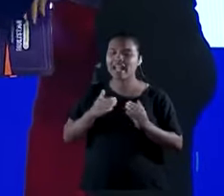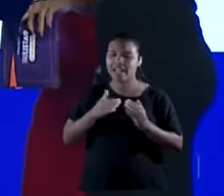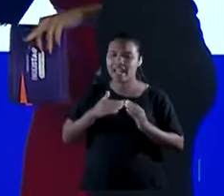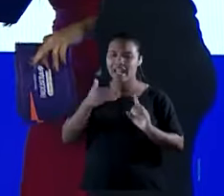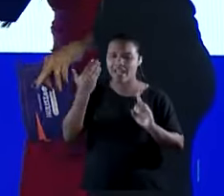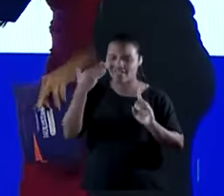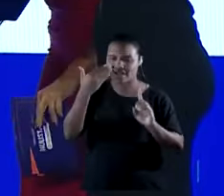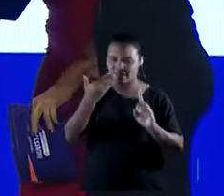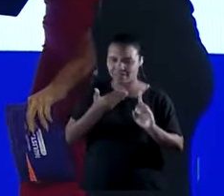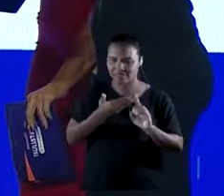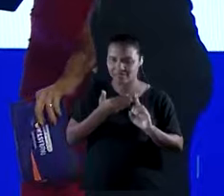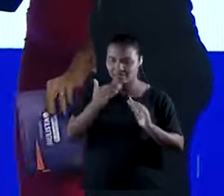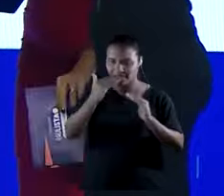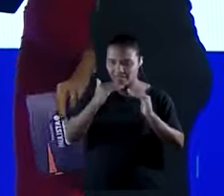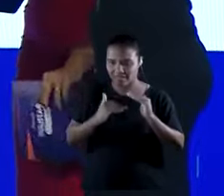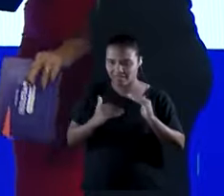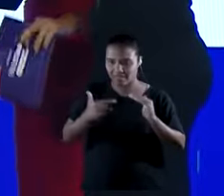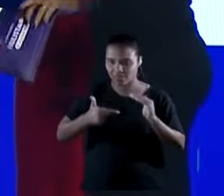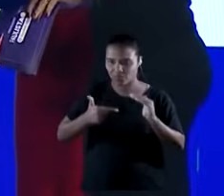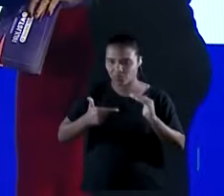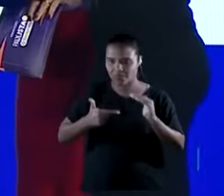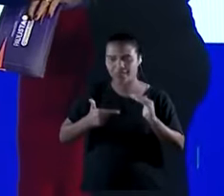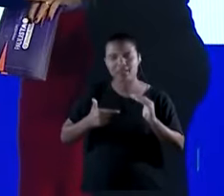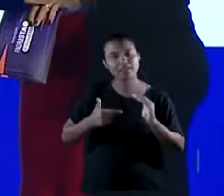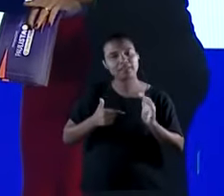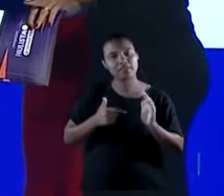Referência, na segunda linha, Heleninha. Referência